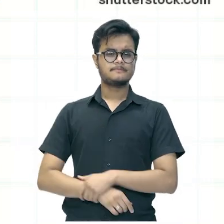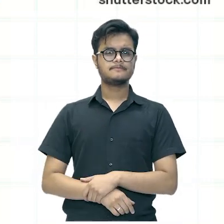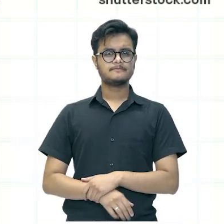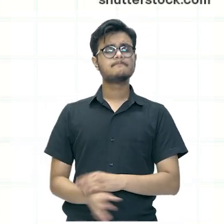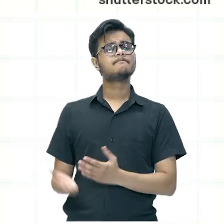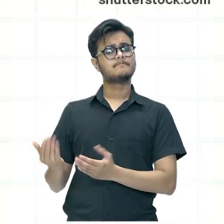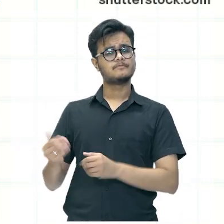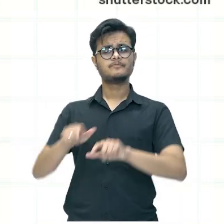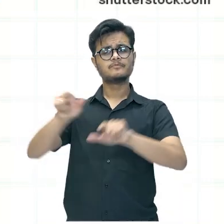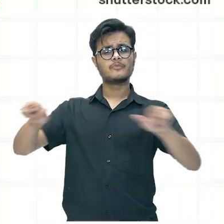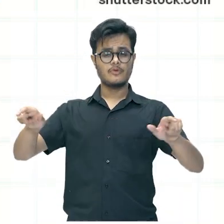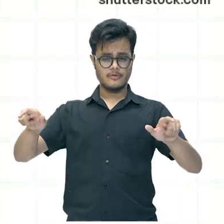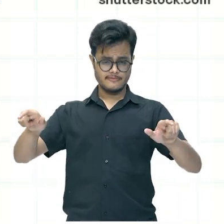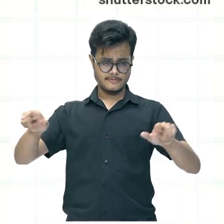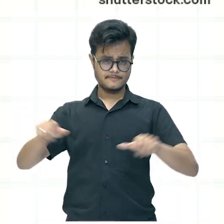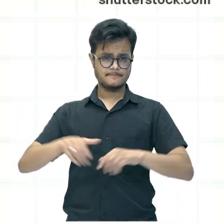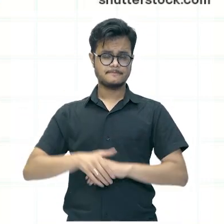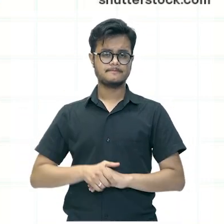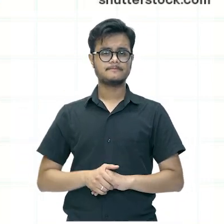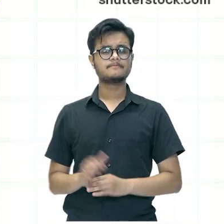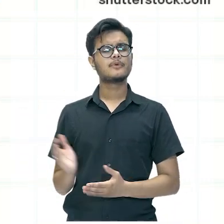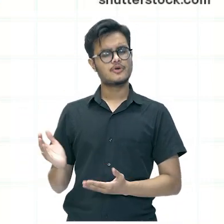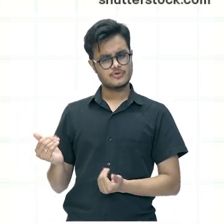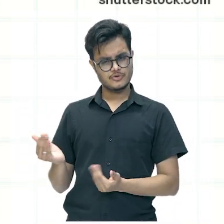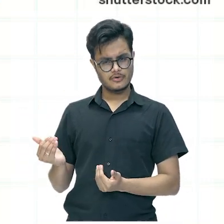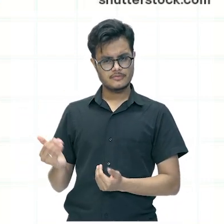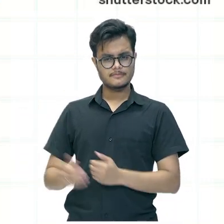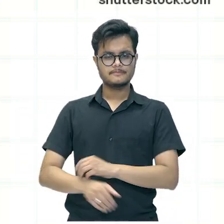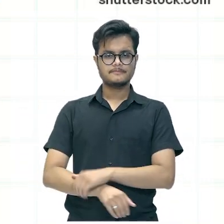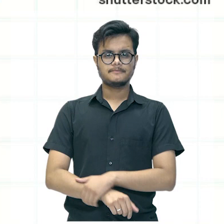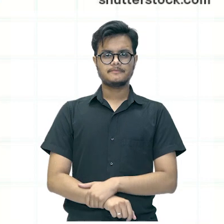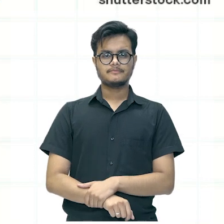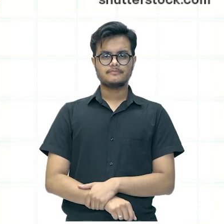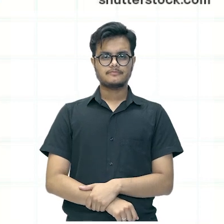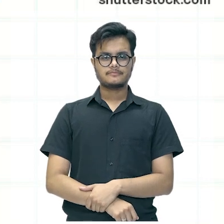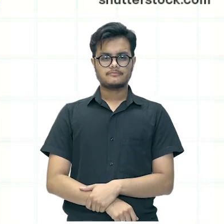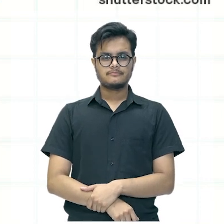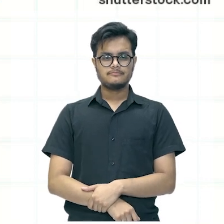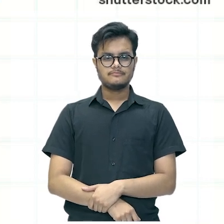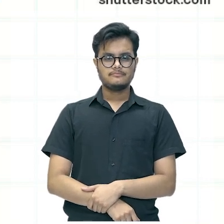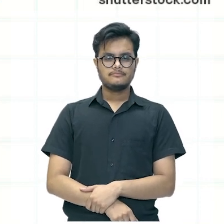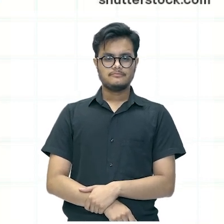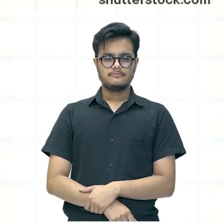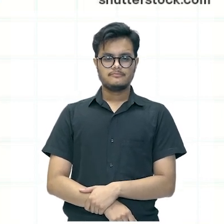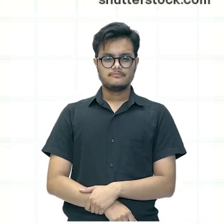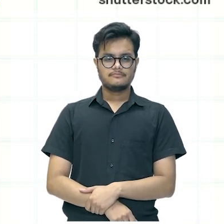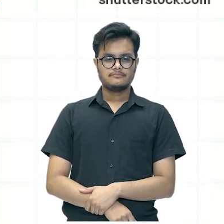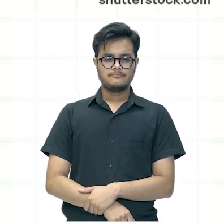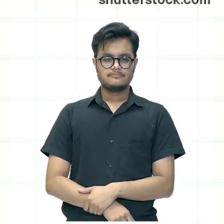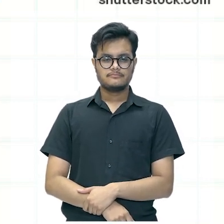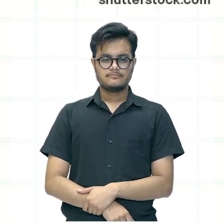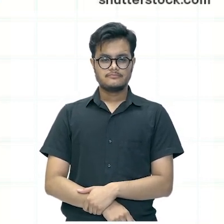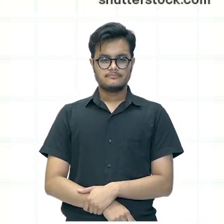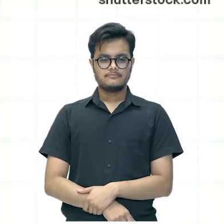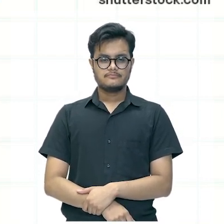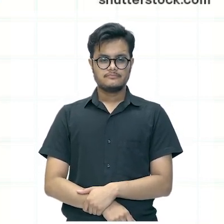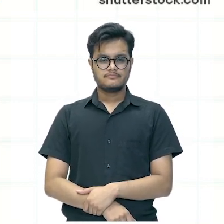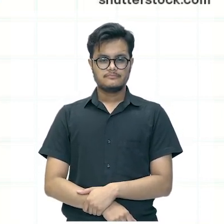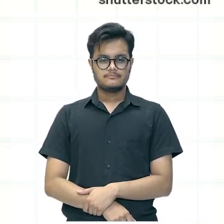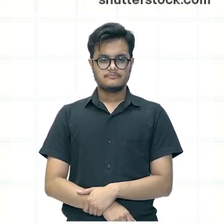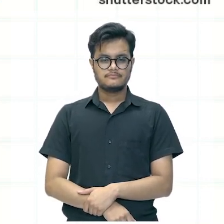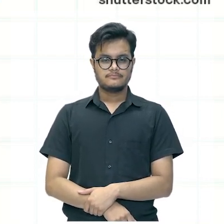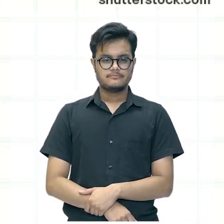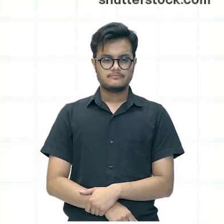quem? Adultos? Crianças? Não, em adolescentes, tá? Então, ele está falando de depressão dos adolescentes,